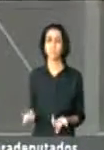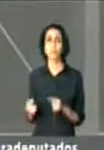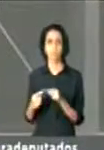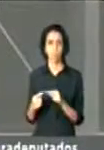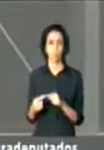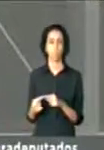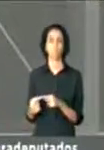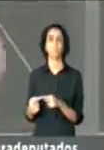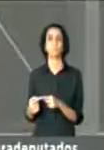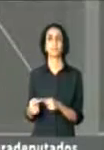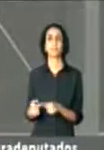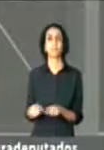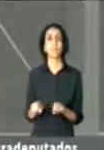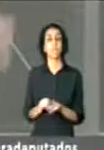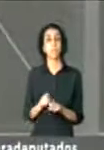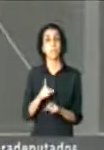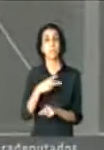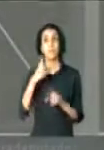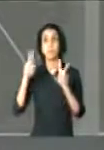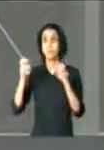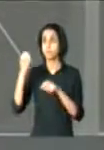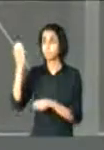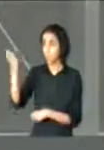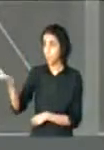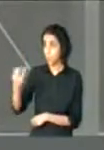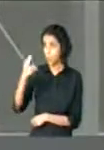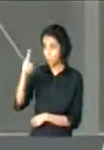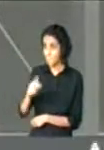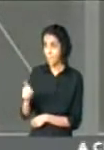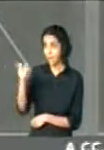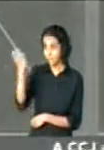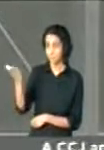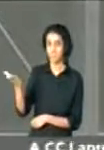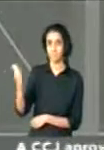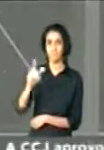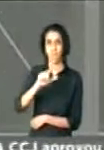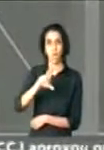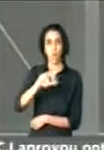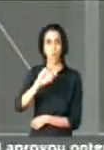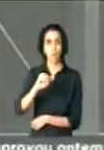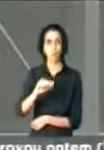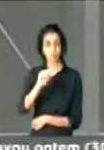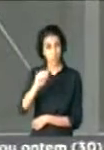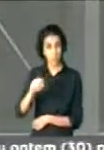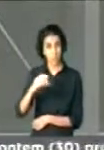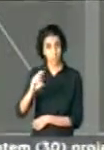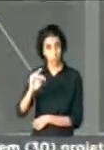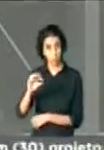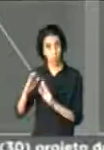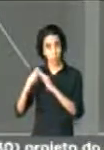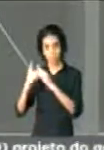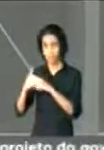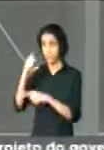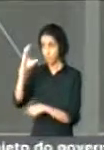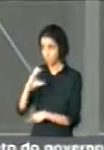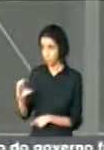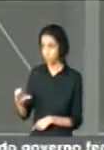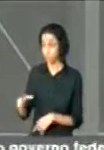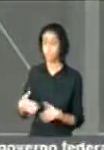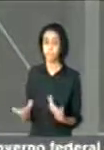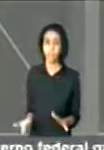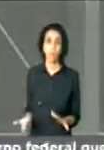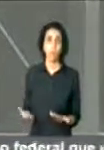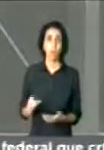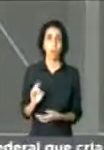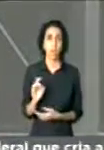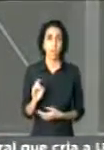também sobre a presidência de um padre, o padre Luiz Couto, da Igreja Católica. Então, senhor presidente, eram essas